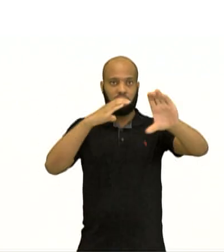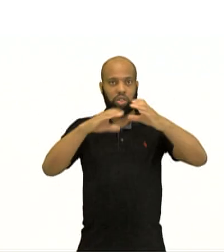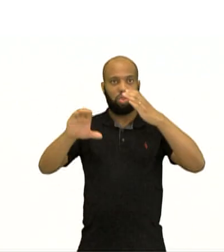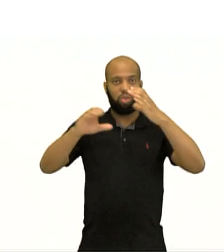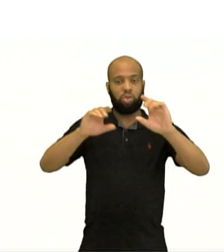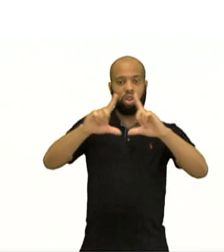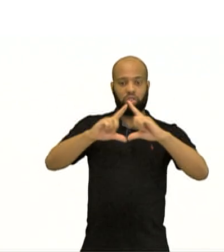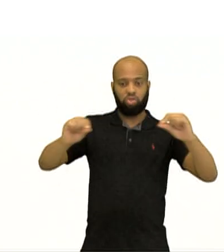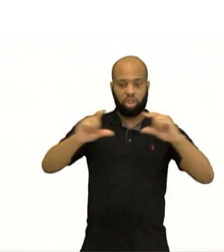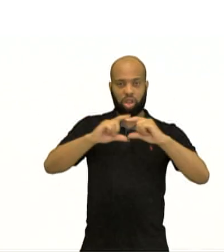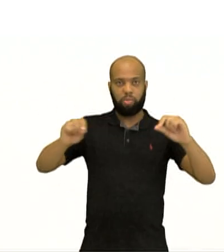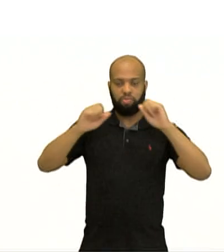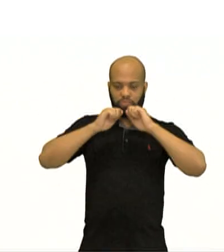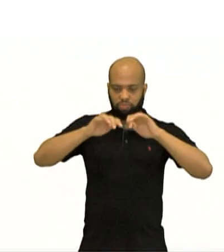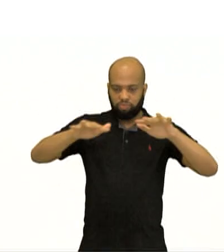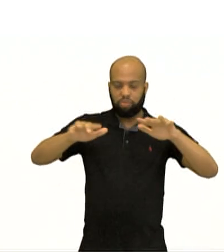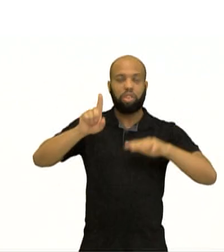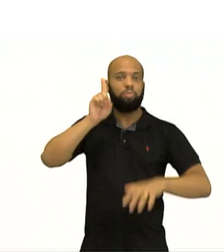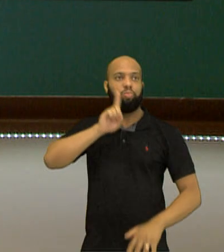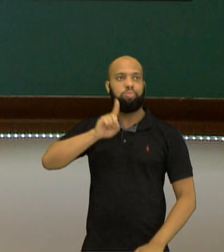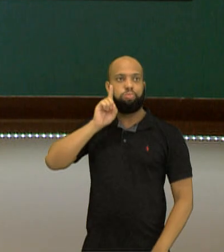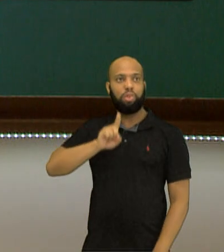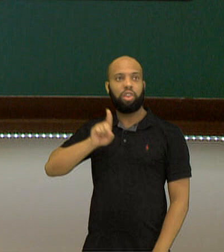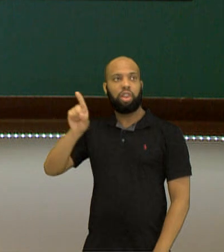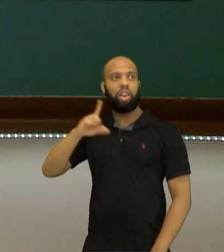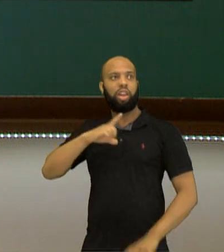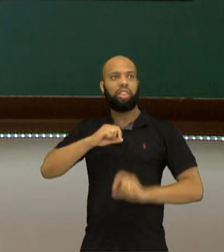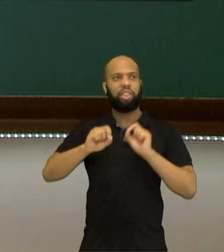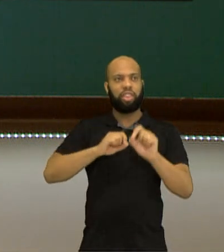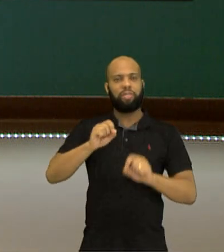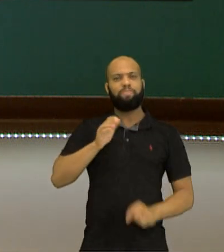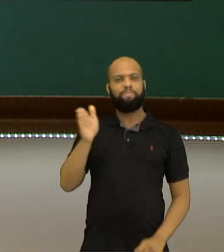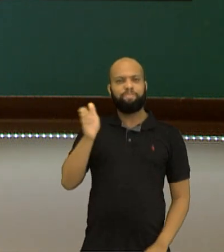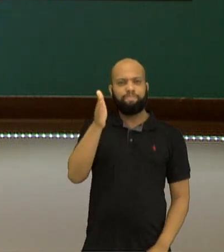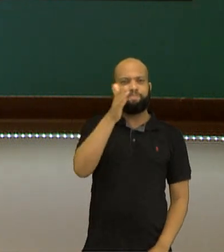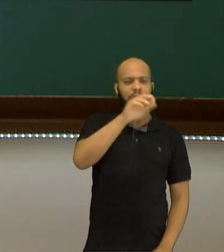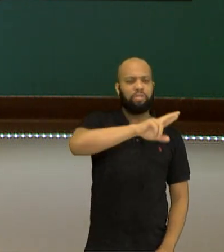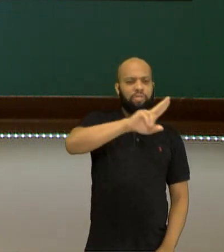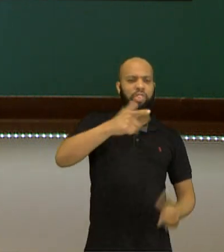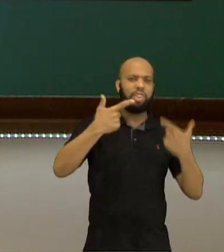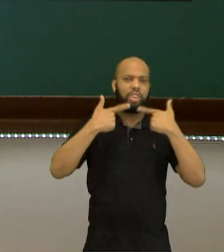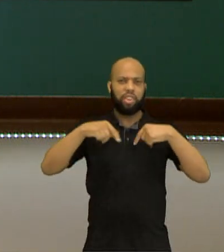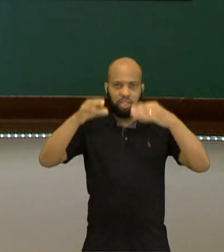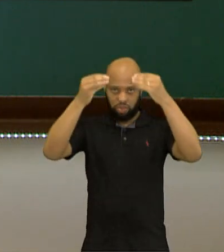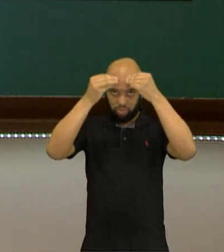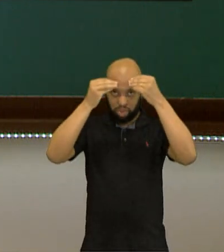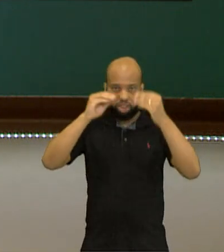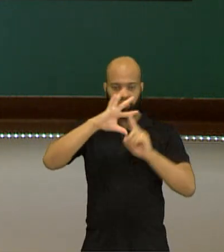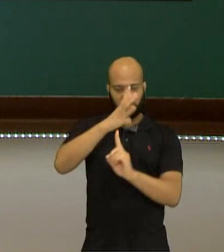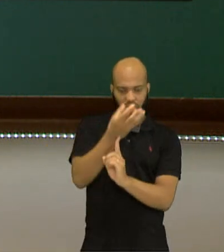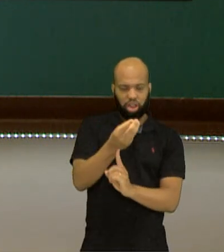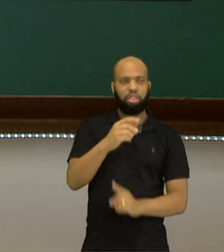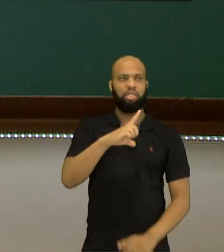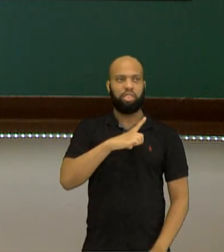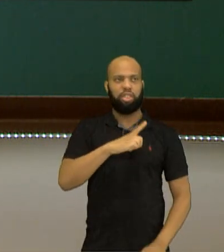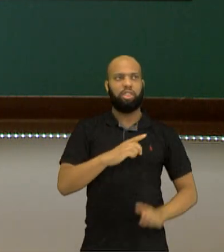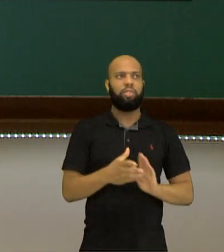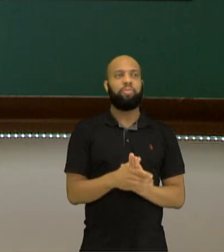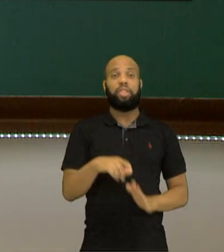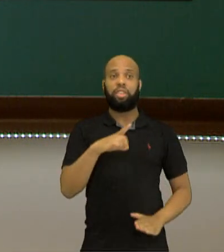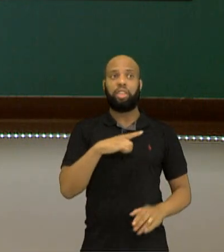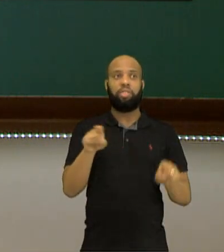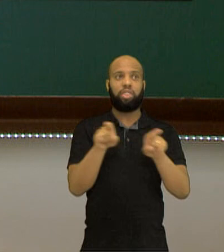Unidos. A Yoko Ono, ela transita por várias linguagens artísticas,